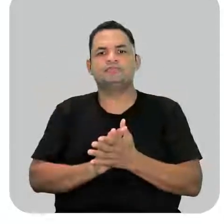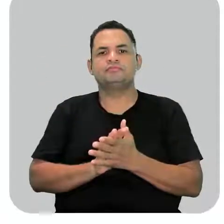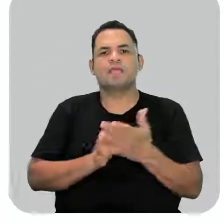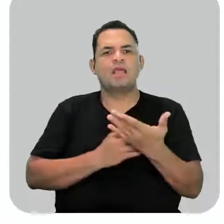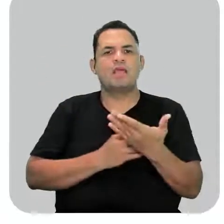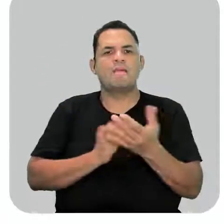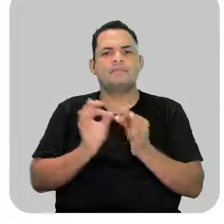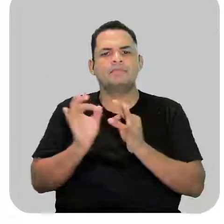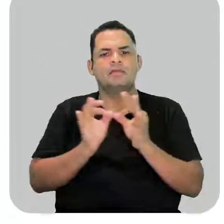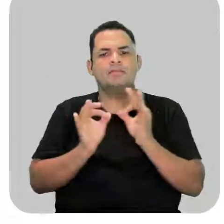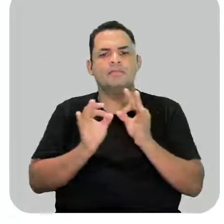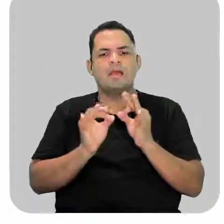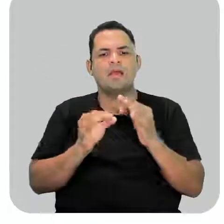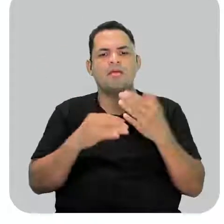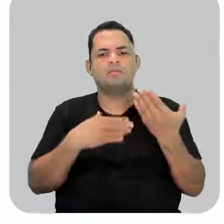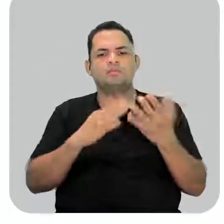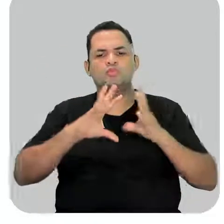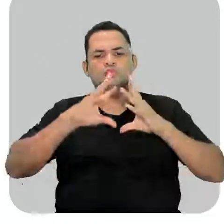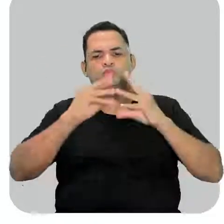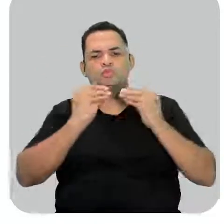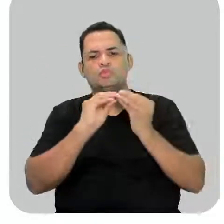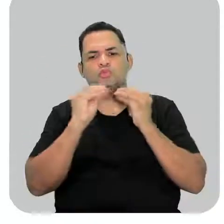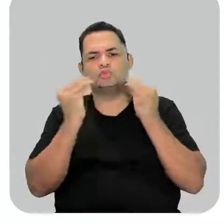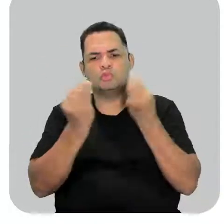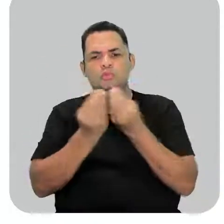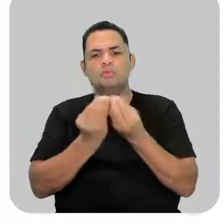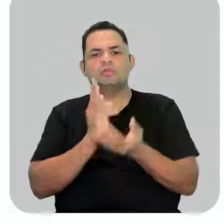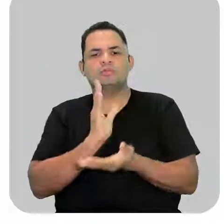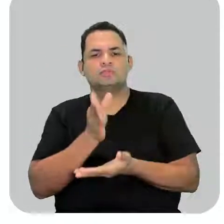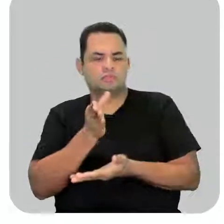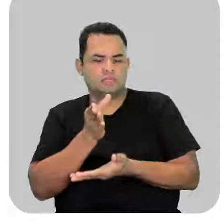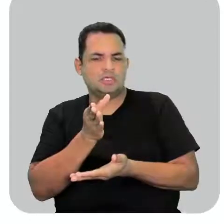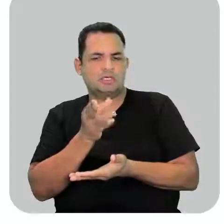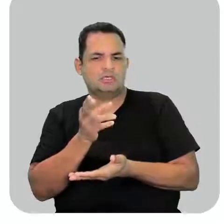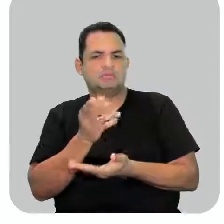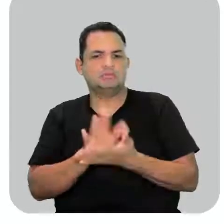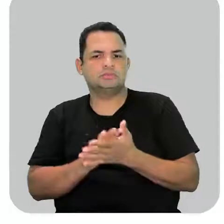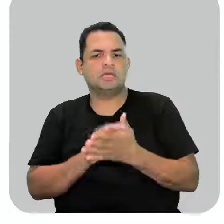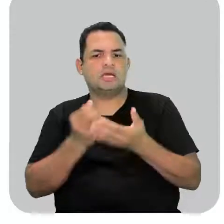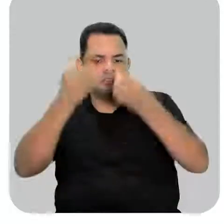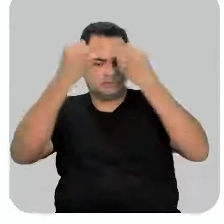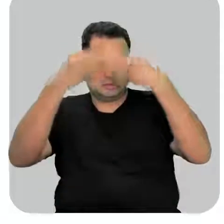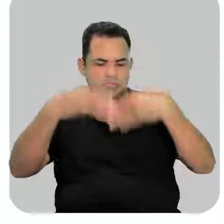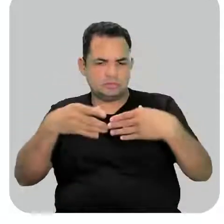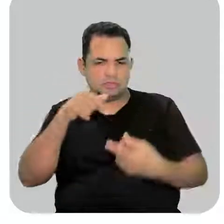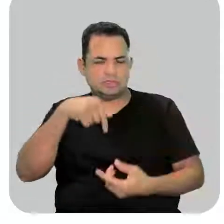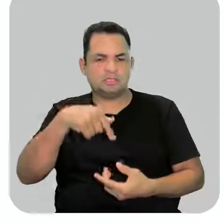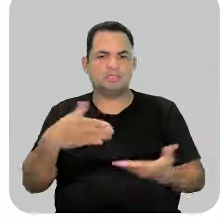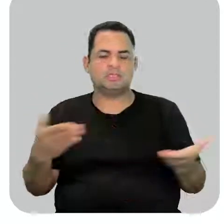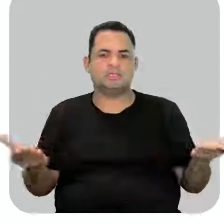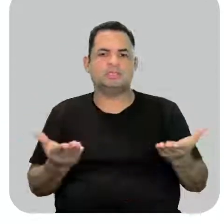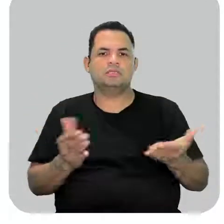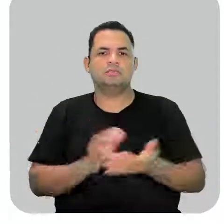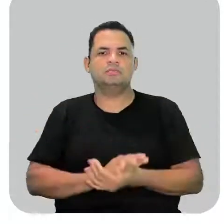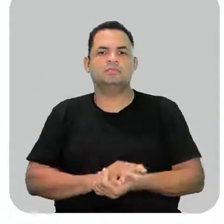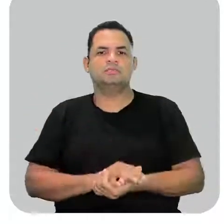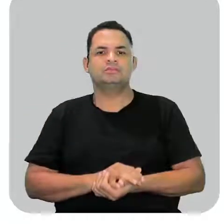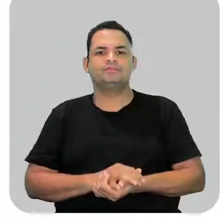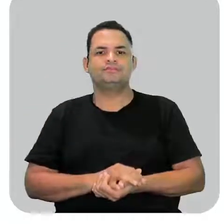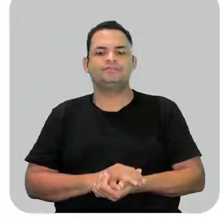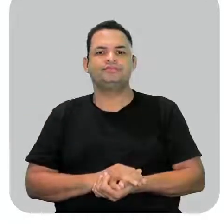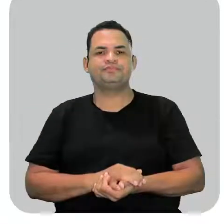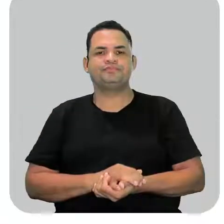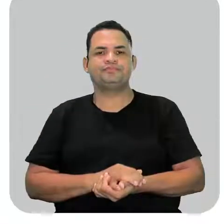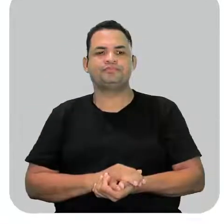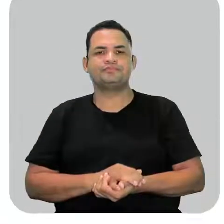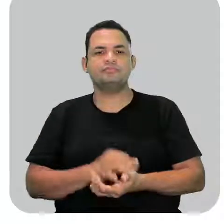de todos os compostos que a gente já trabalhou, tá bom? Então, vamos lá para a nossa resposta.